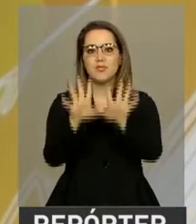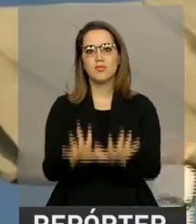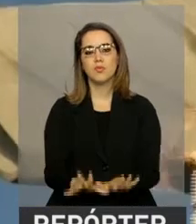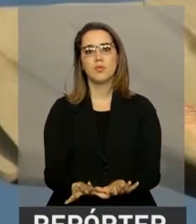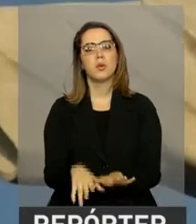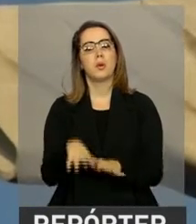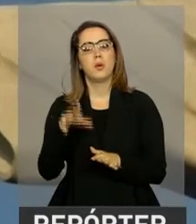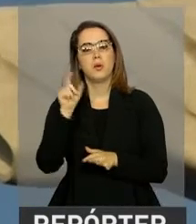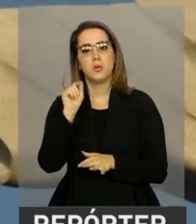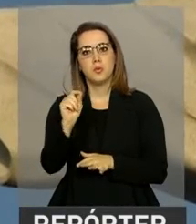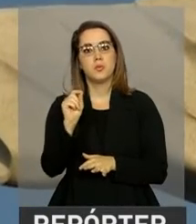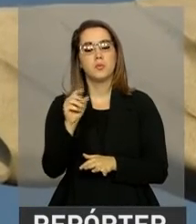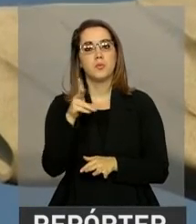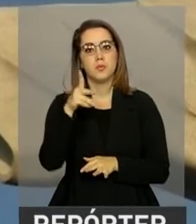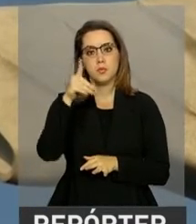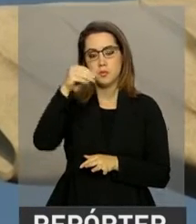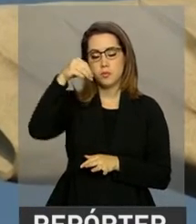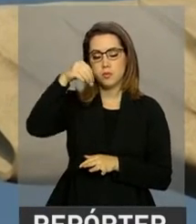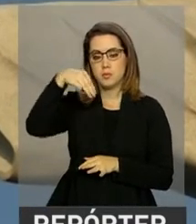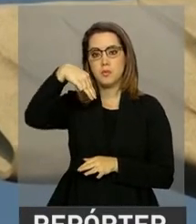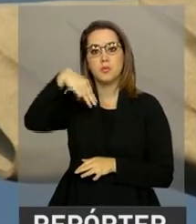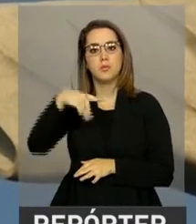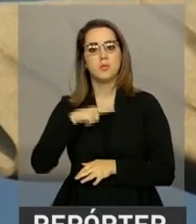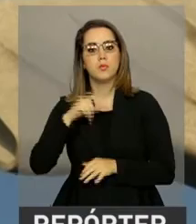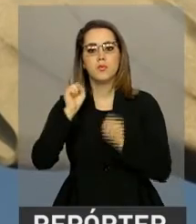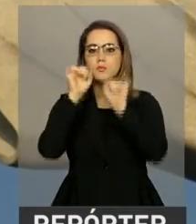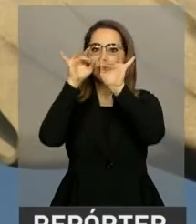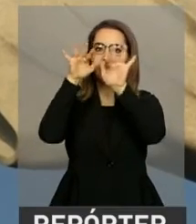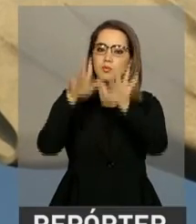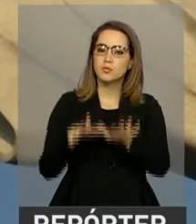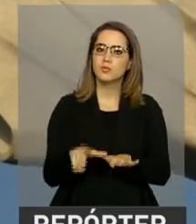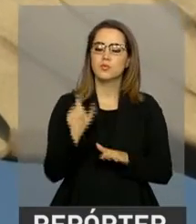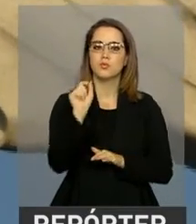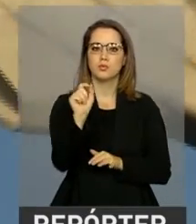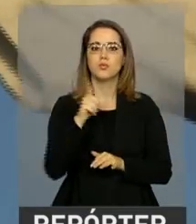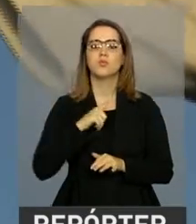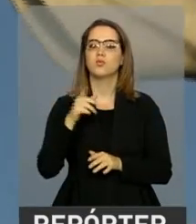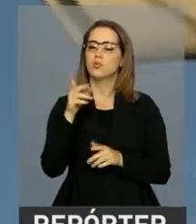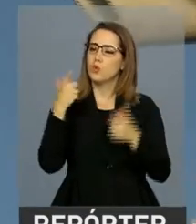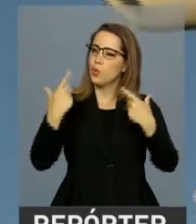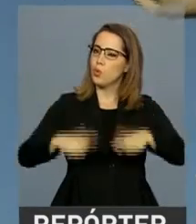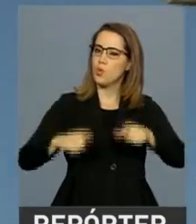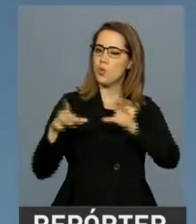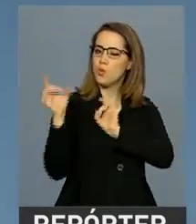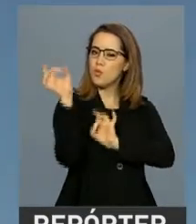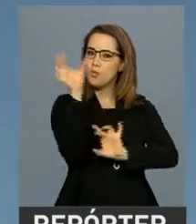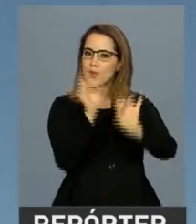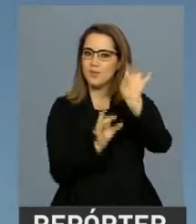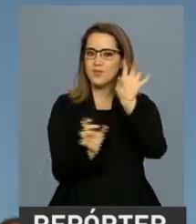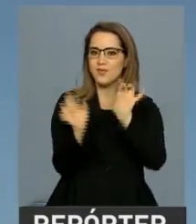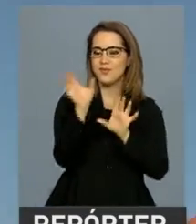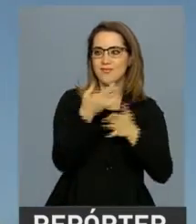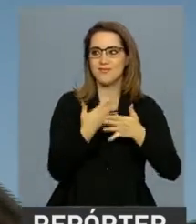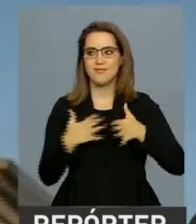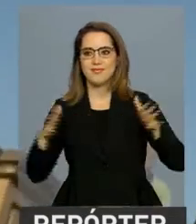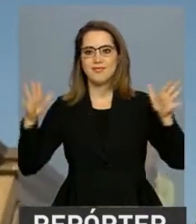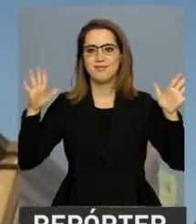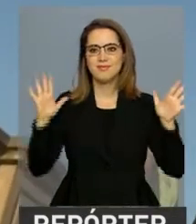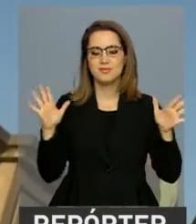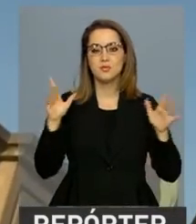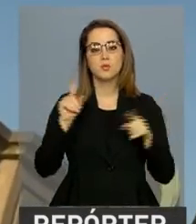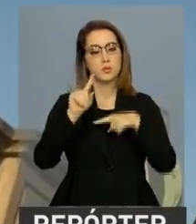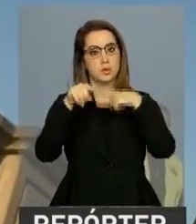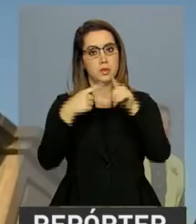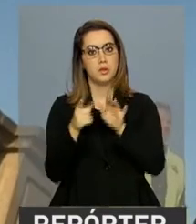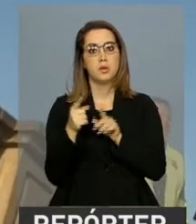arcebispo do Rio de Janeiro, Dom Urani Tempesta. E essa bênção foi num lugar muito especial, como você disse, foi lá no Cristo Redentor. De lá,